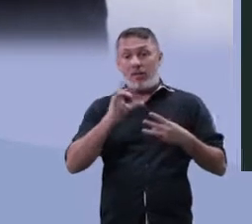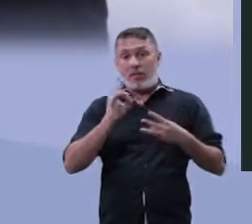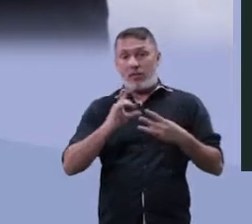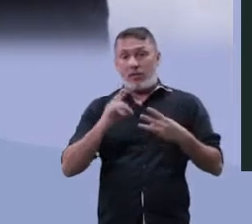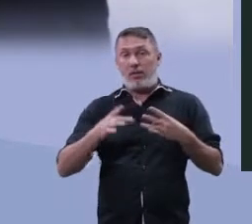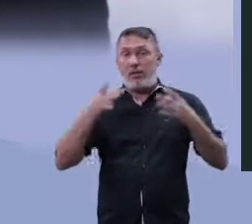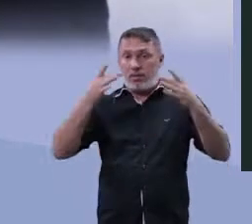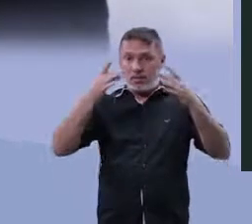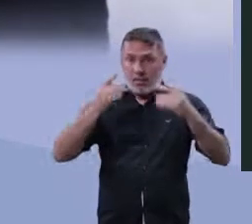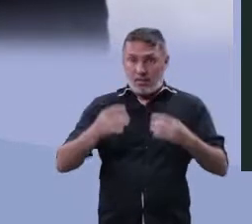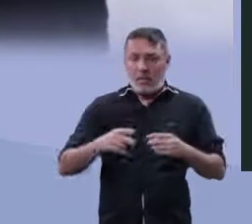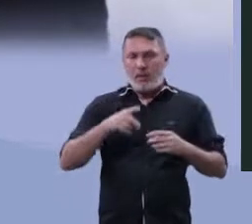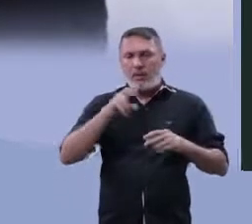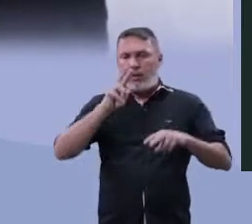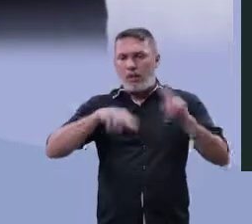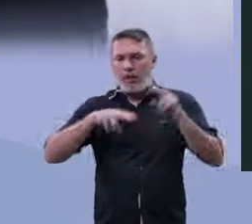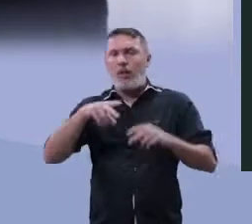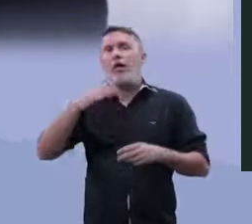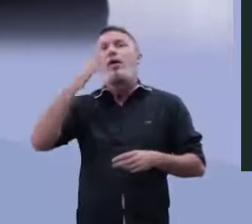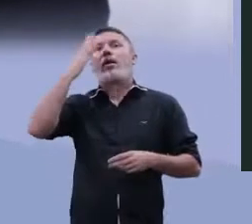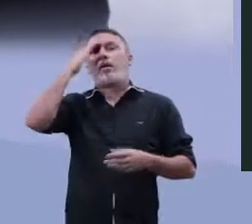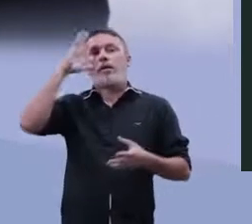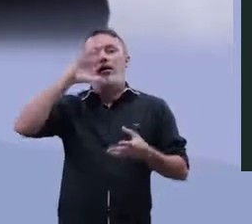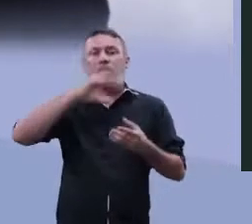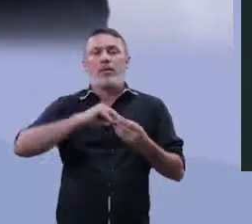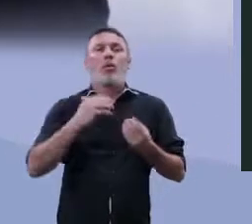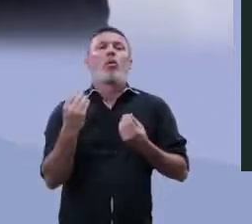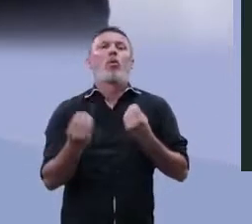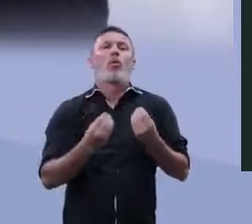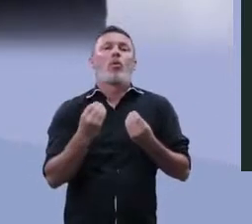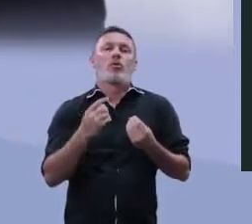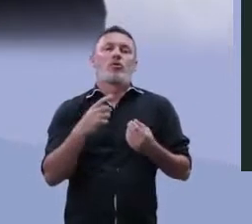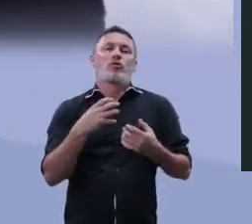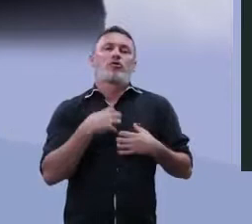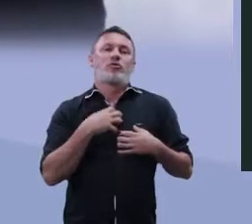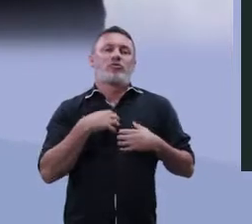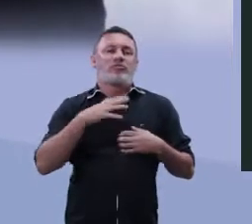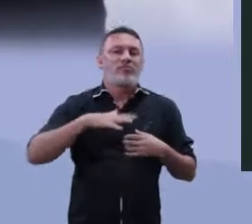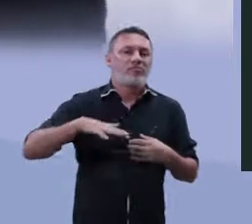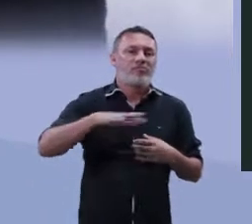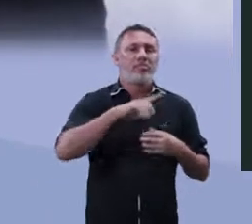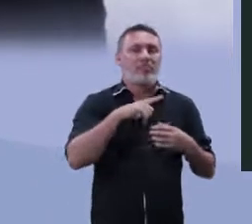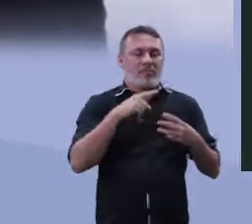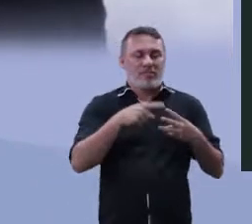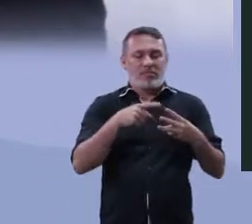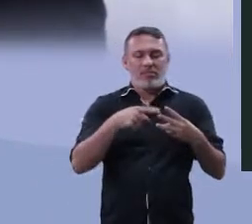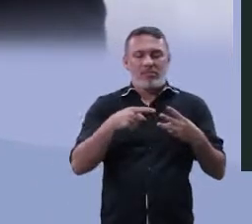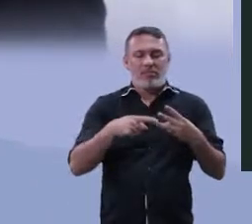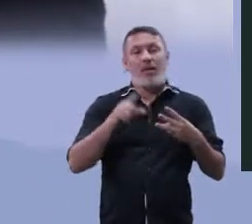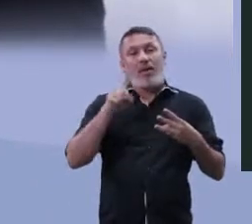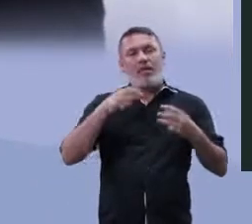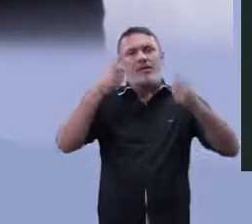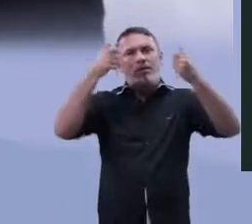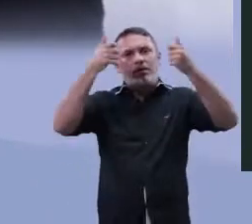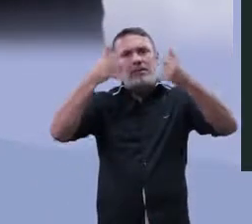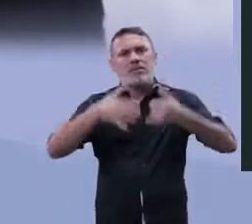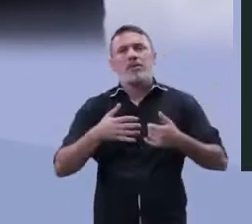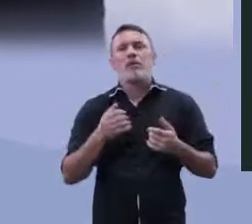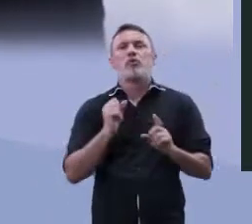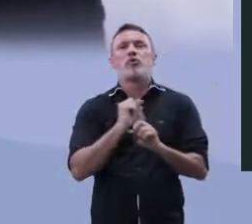cada uma dessas obras um pouco mais detalhadamente para que vocês possam compreender, né, como é que elas funcionam, como é que elas